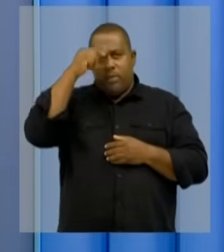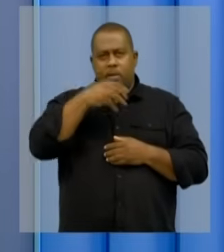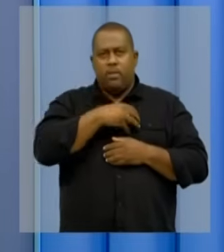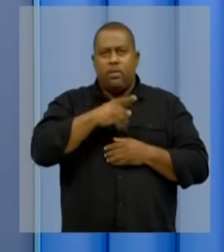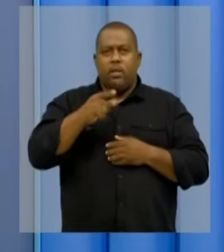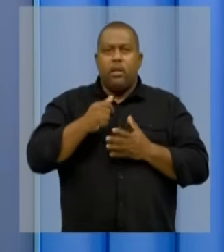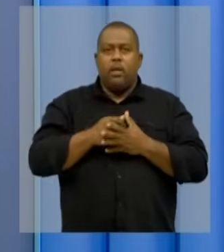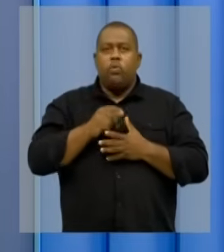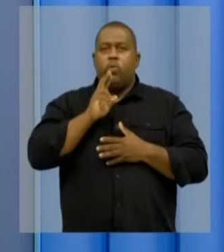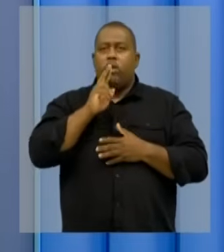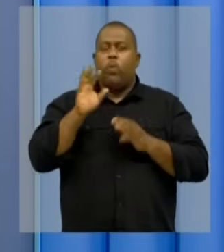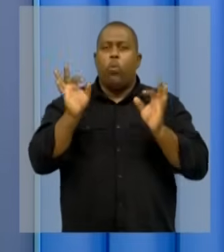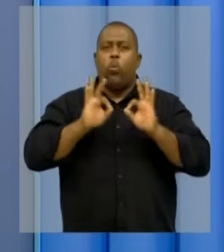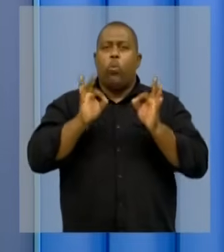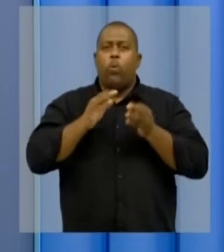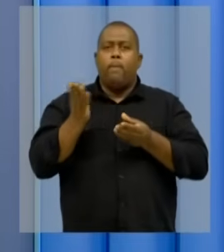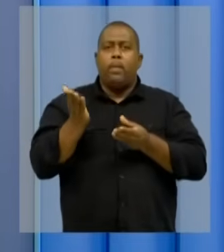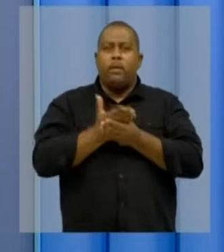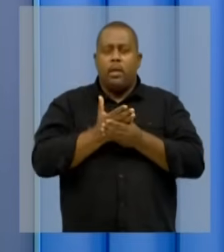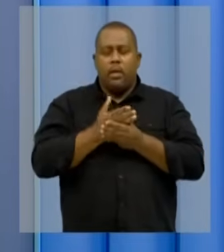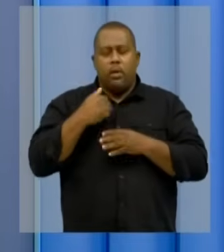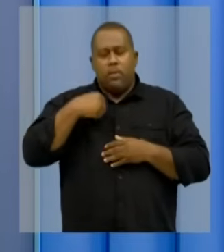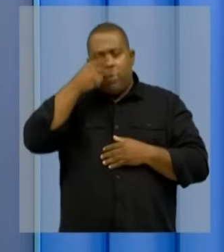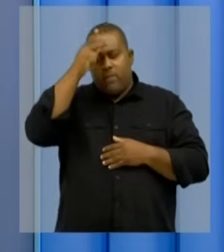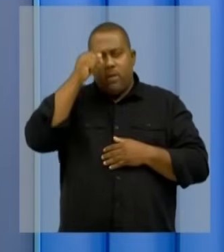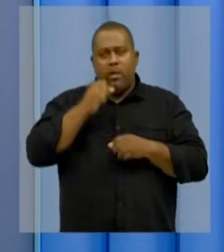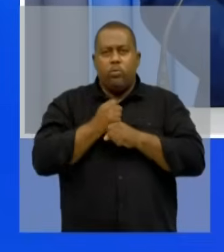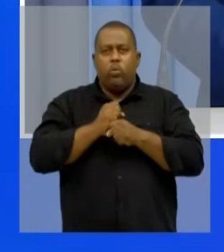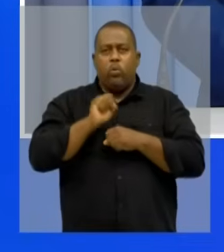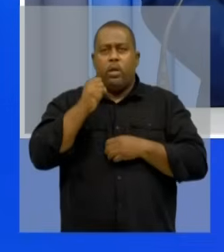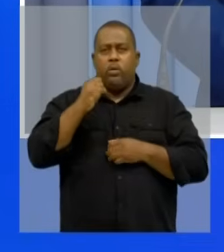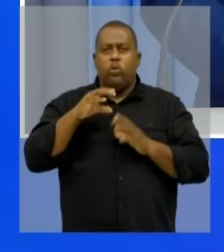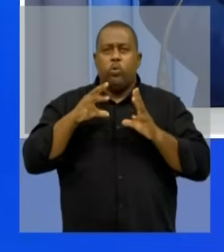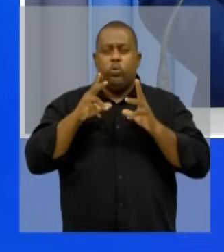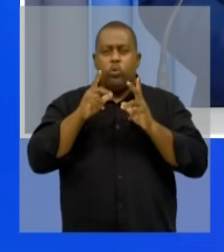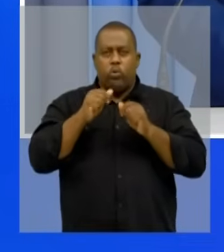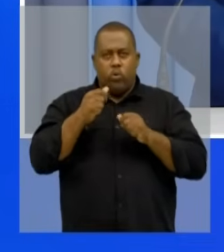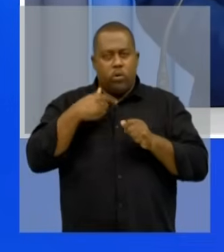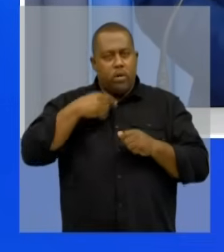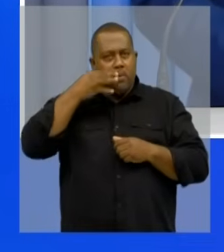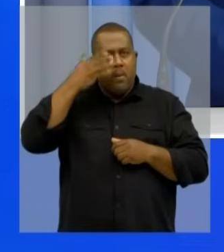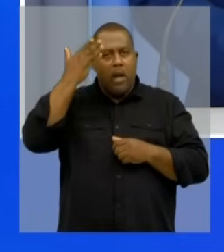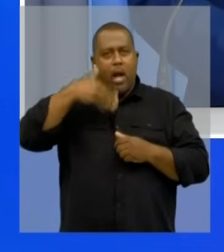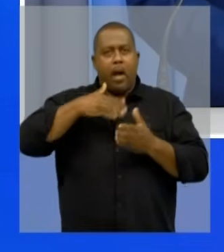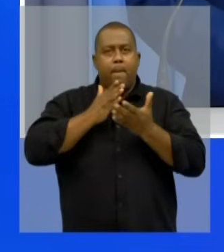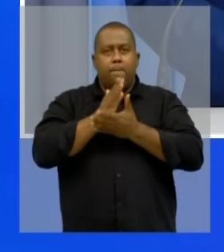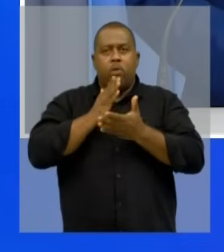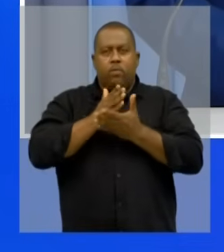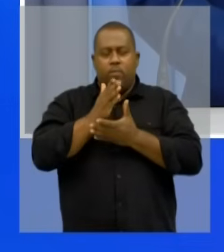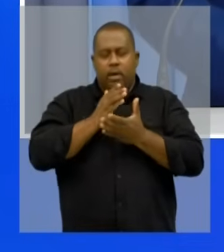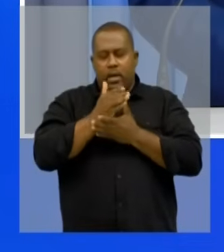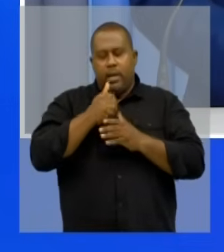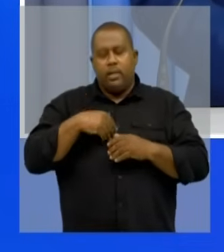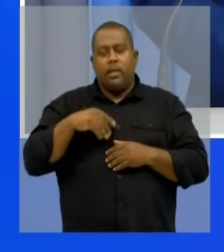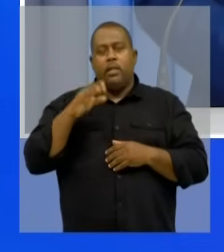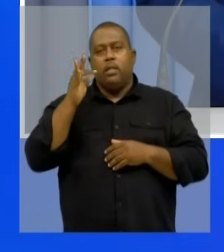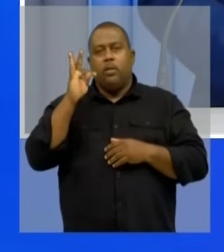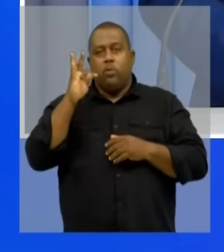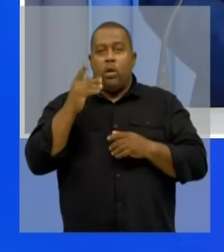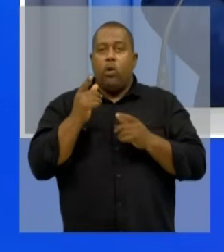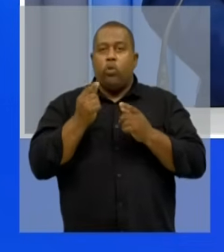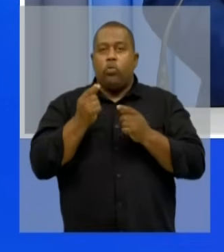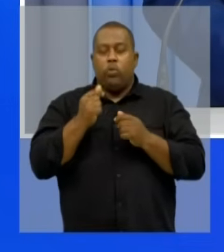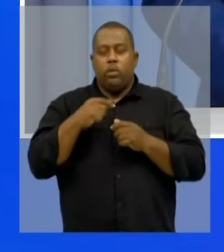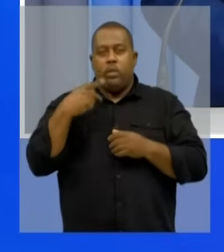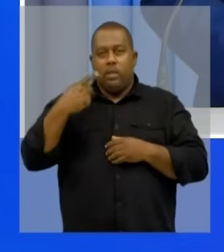um processo, prefeito 8 anos, todas as minhas contas aprovadas no Tribunal de Contas do município. Mas eu quero saber do senhor o